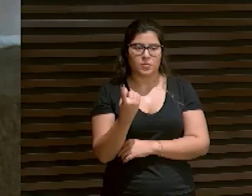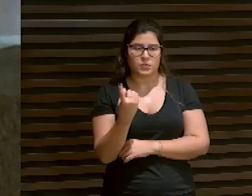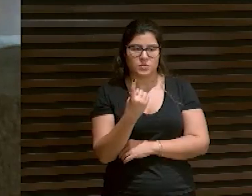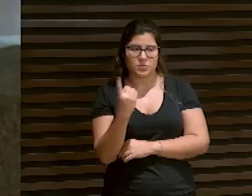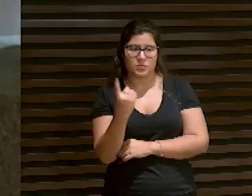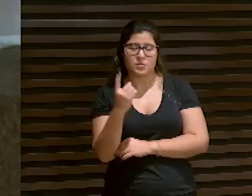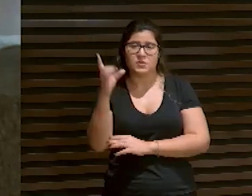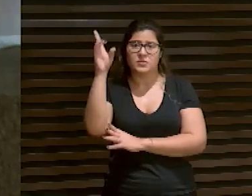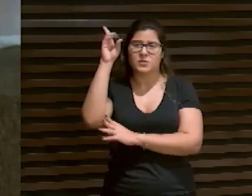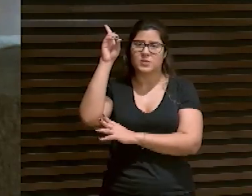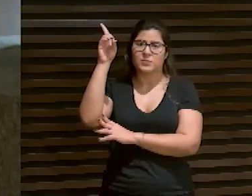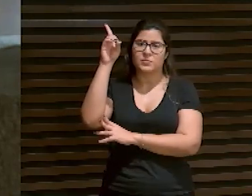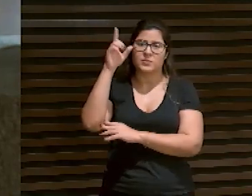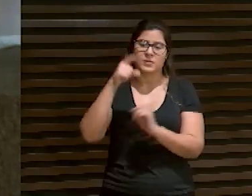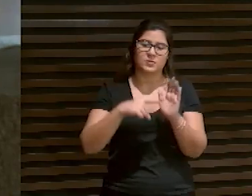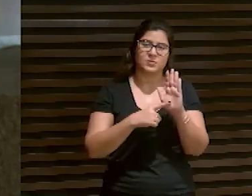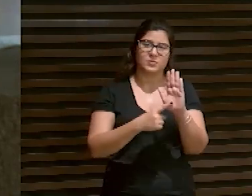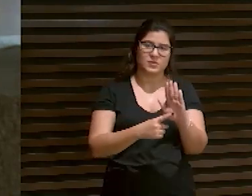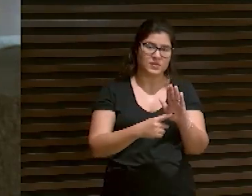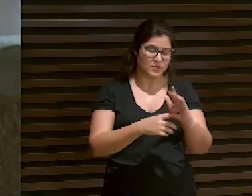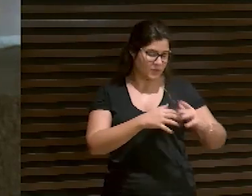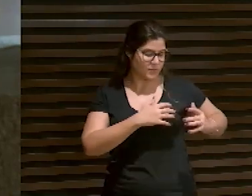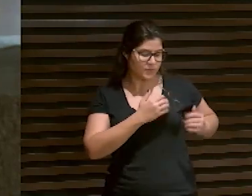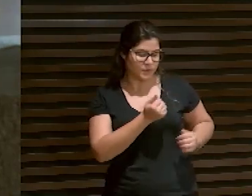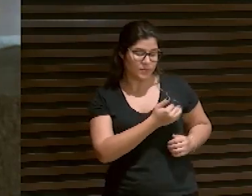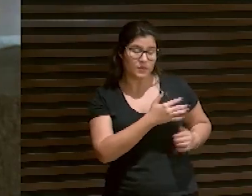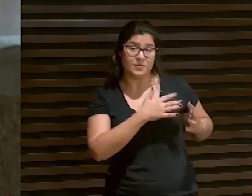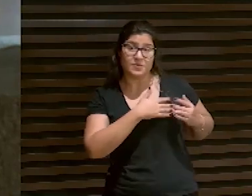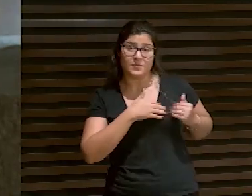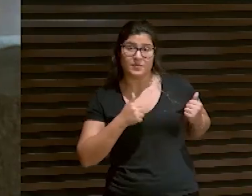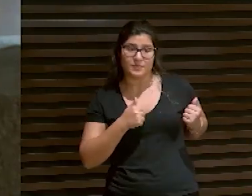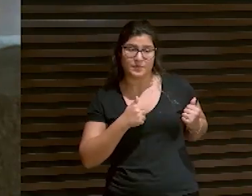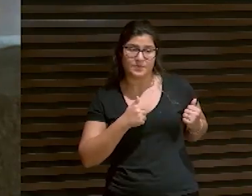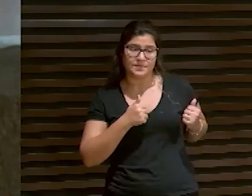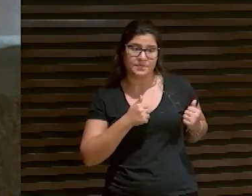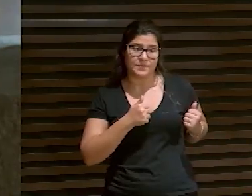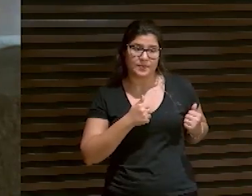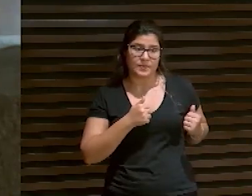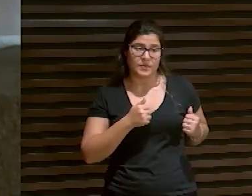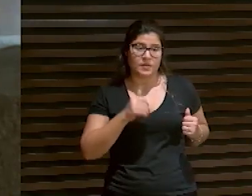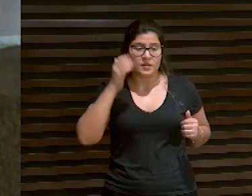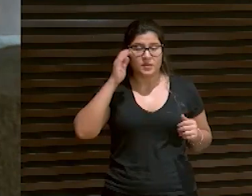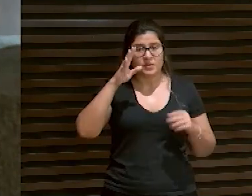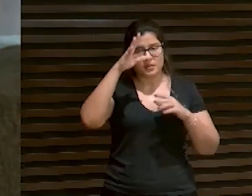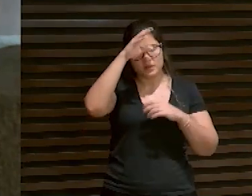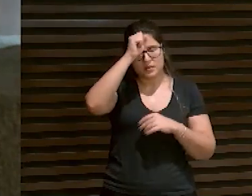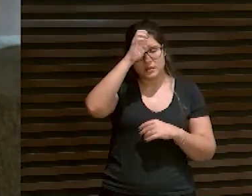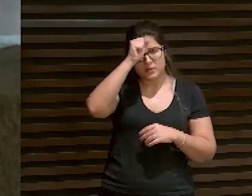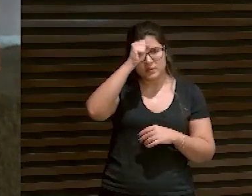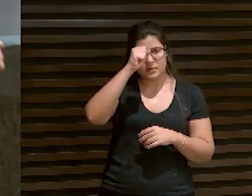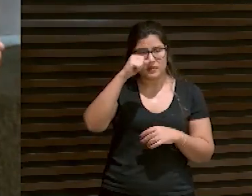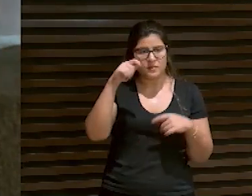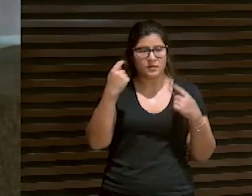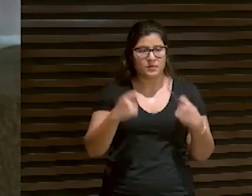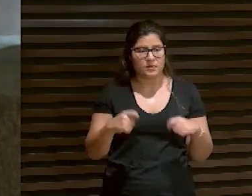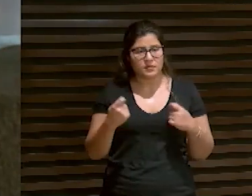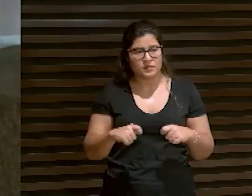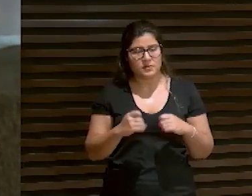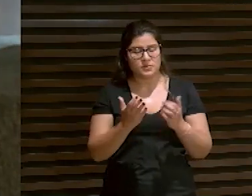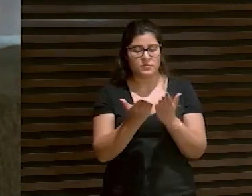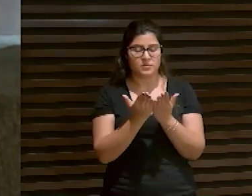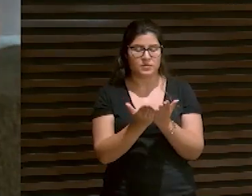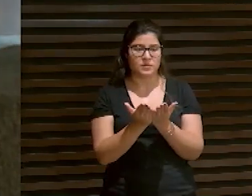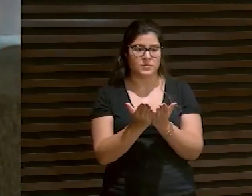estava exposto. E aqui nós aprendemos, irmãos, a necessidade que o cristão tem de constantemente fazer